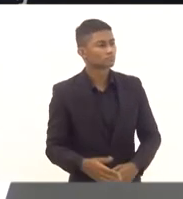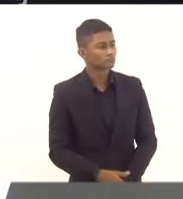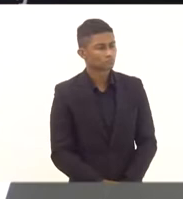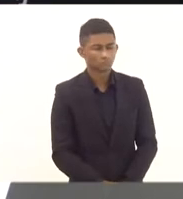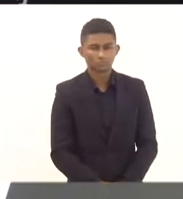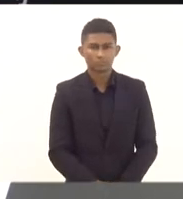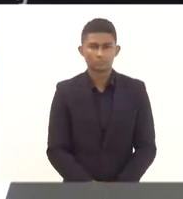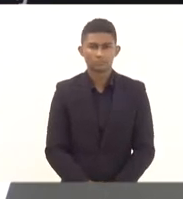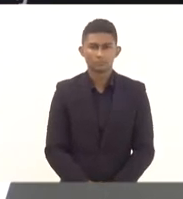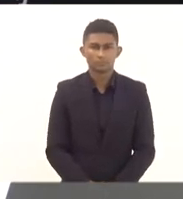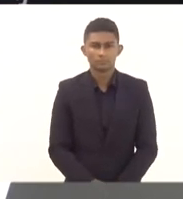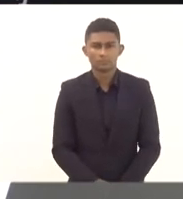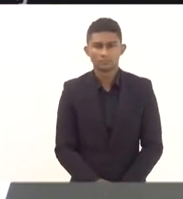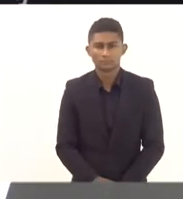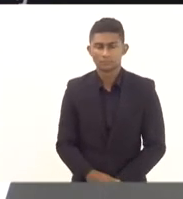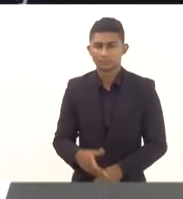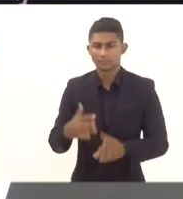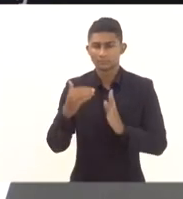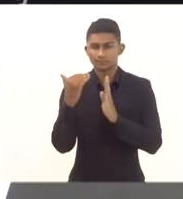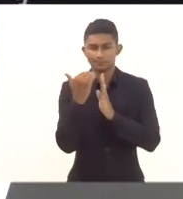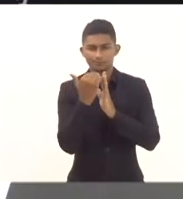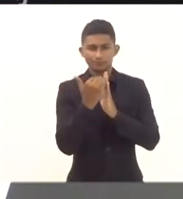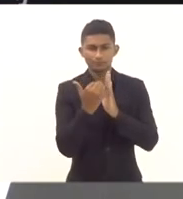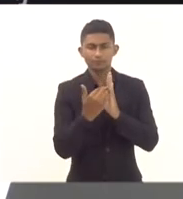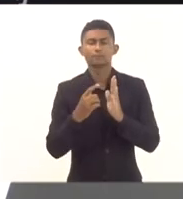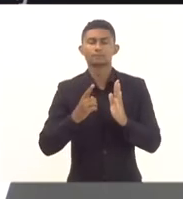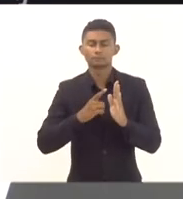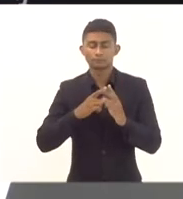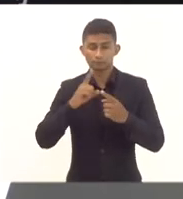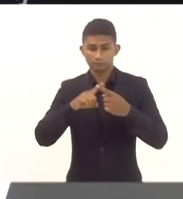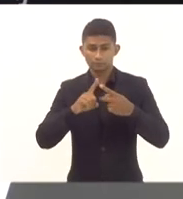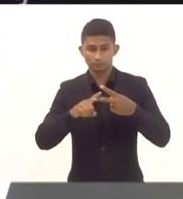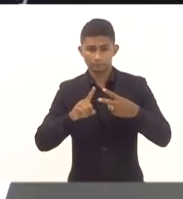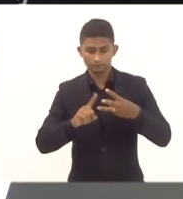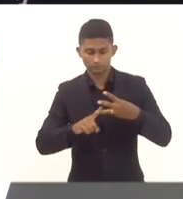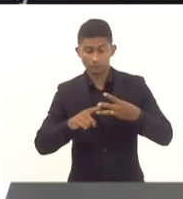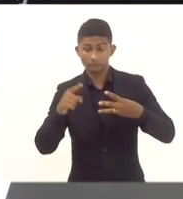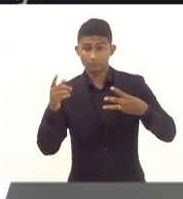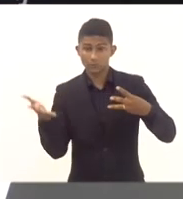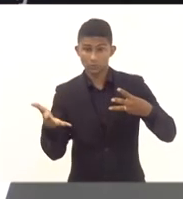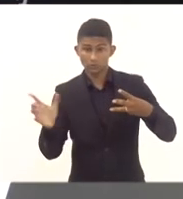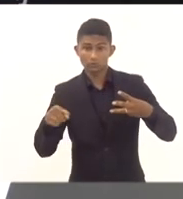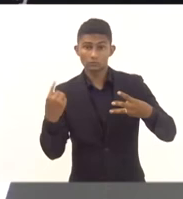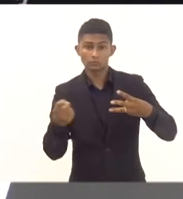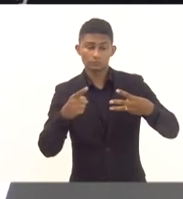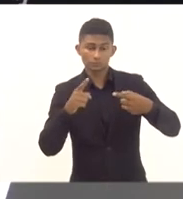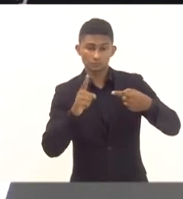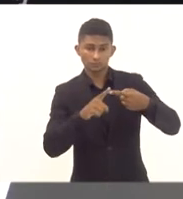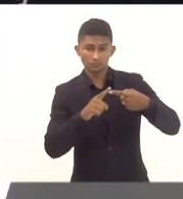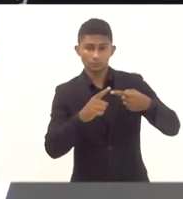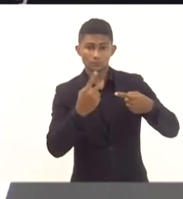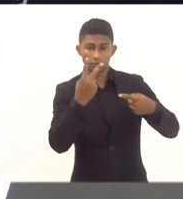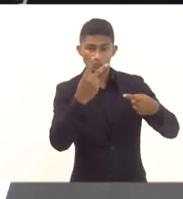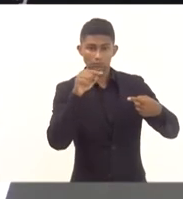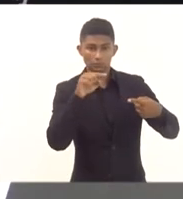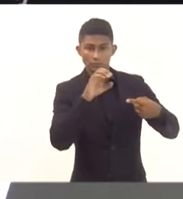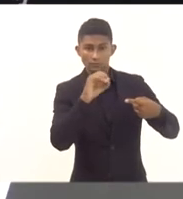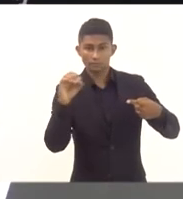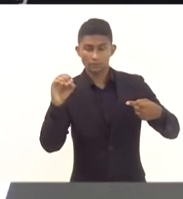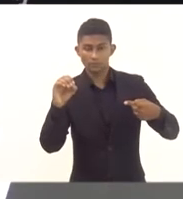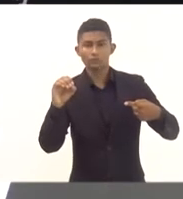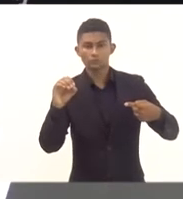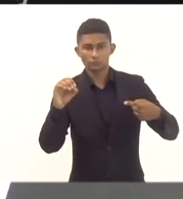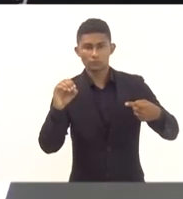o parecer um programa que tem três fases né Nós estamos na fase um são 2.000 vagas